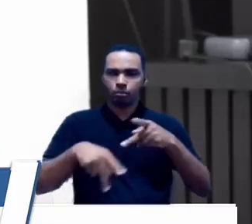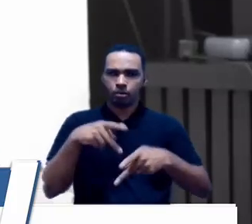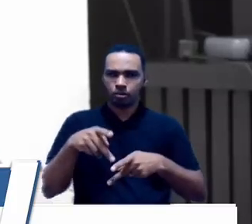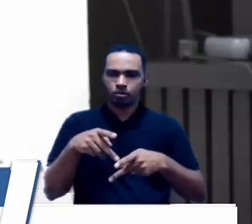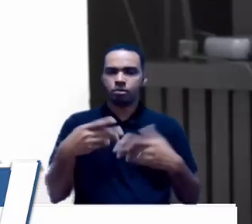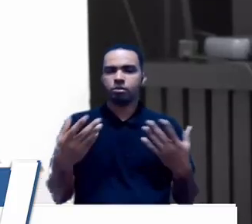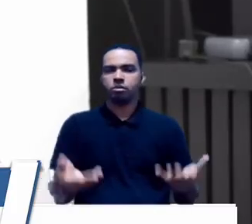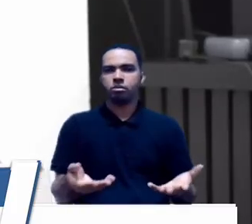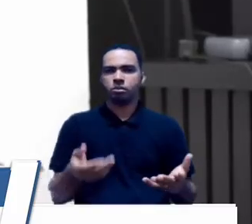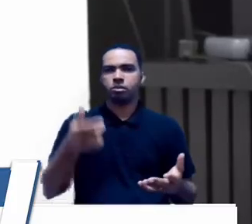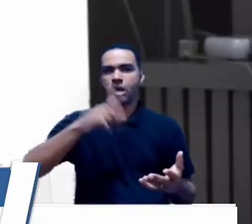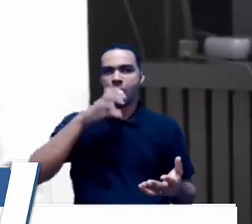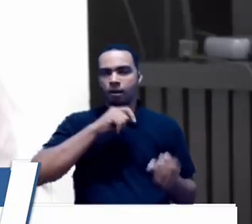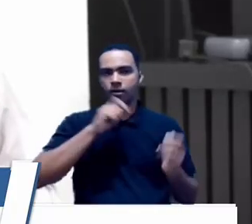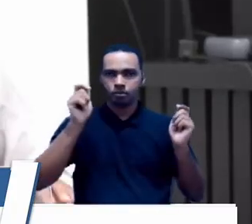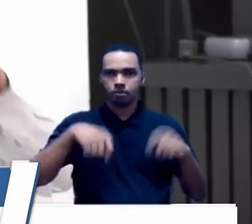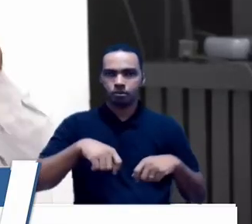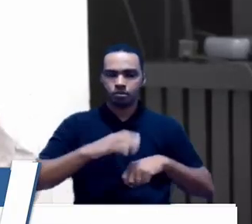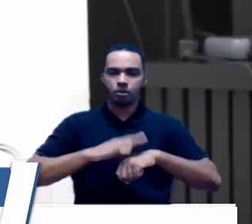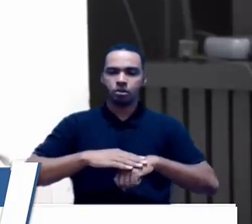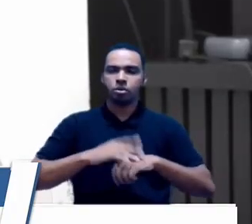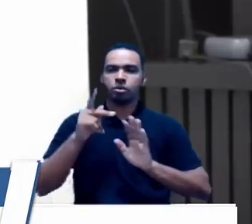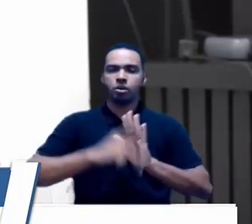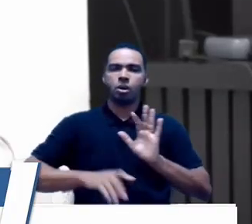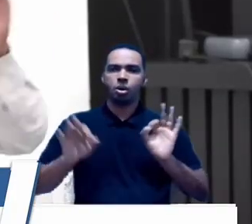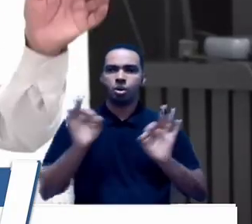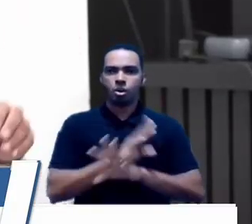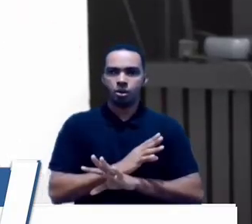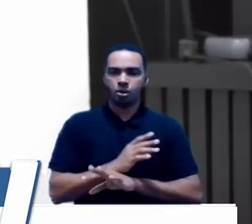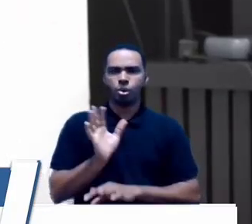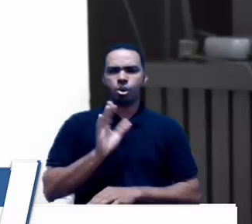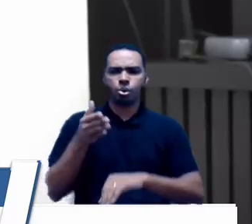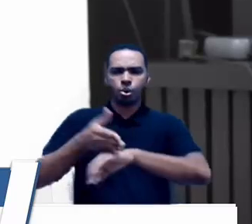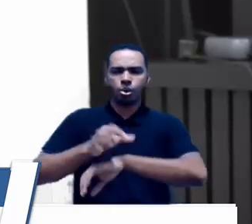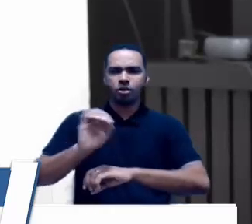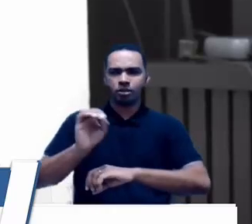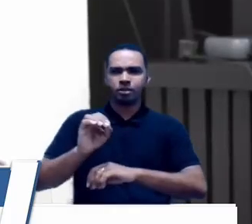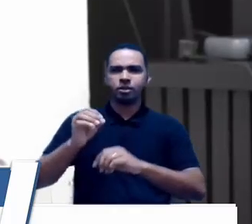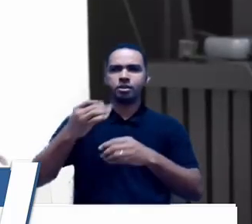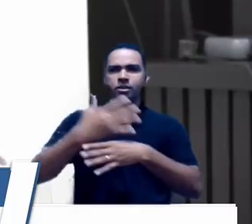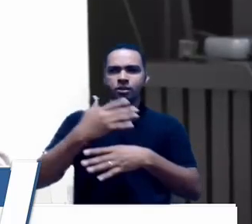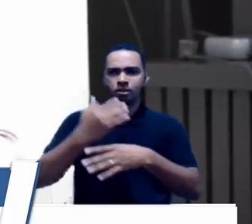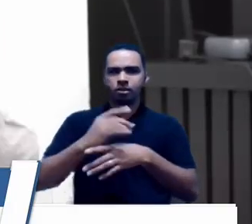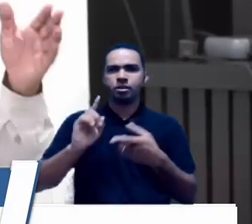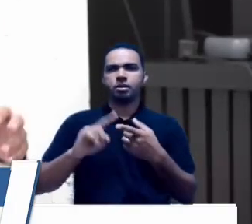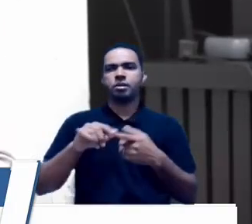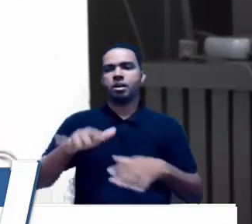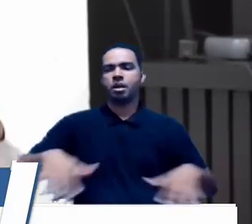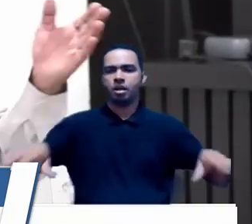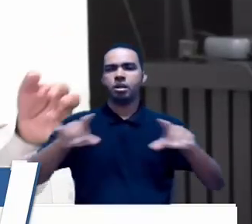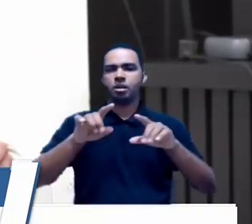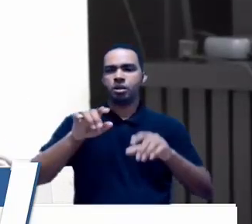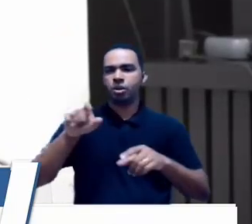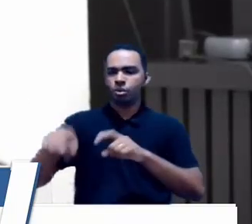rápido possível esse projeto vai estar pronto para entrar, não só na cidade, também na zona rural, né, na onde que